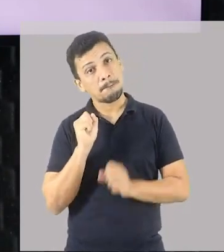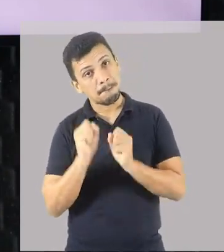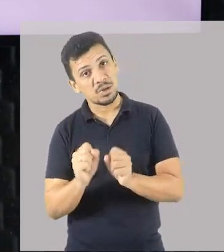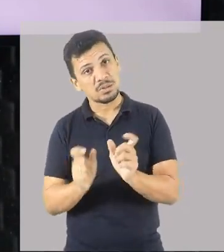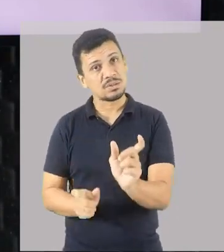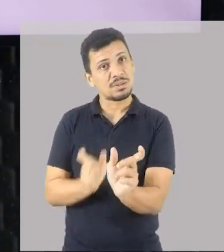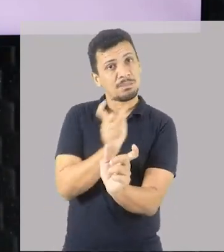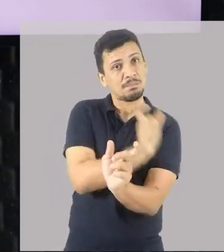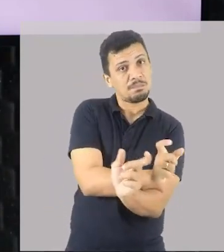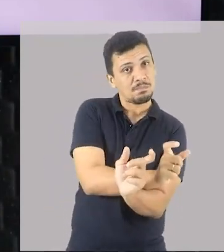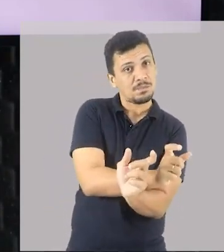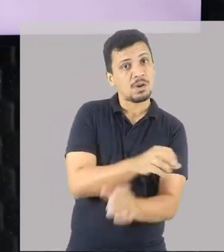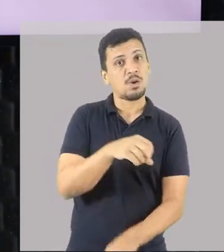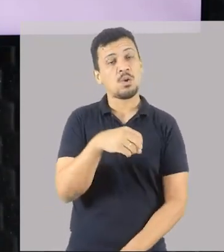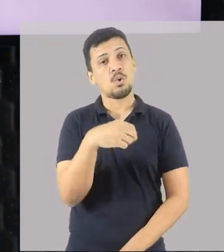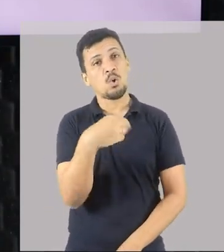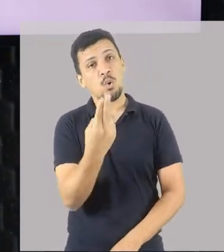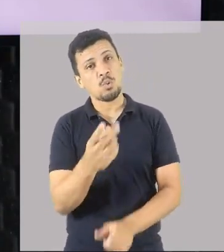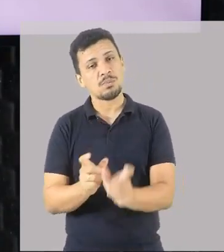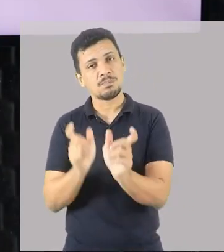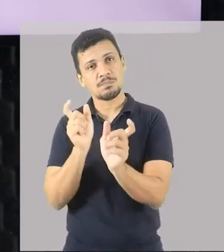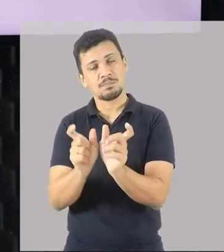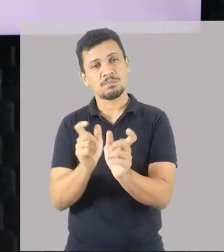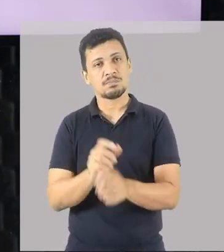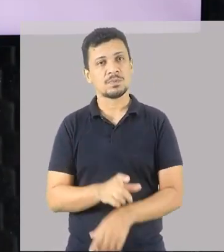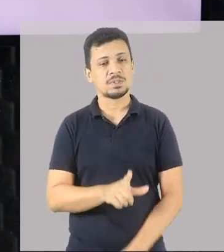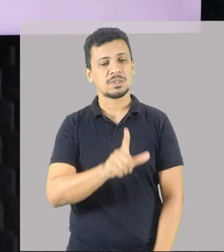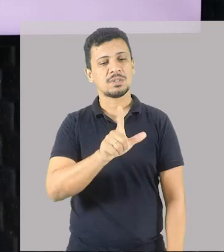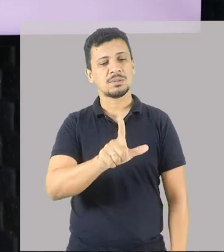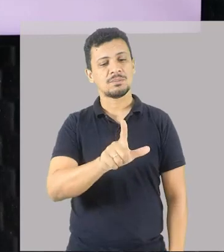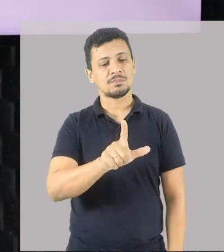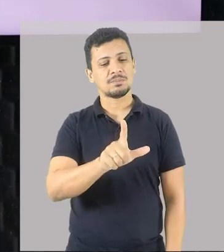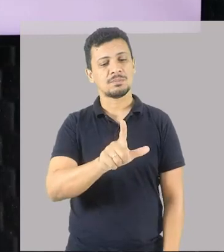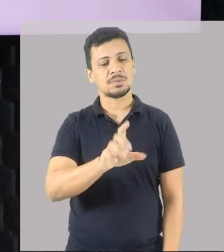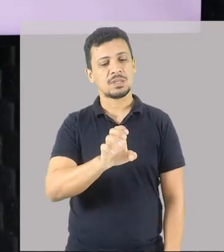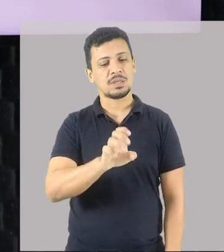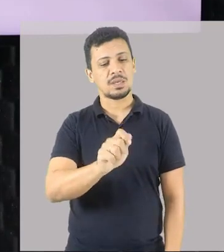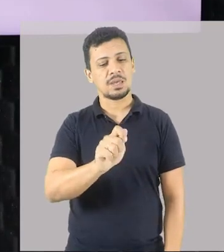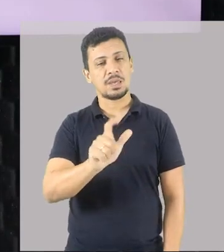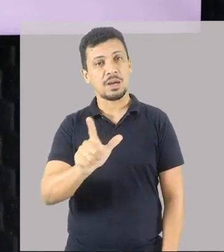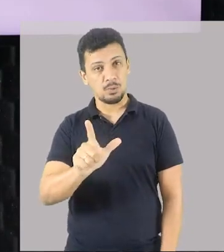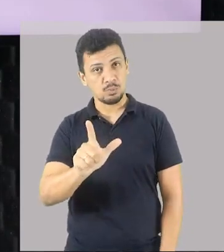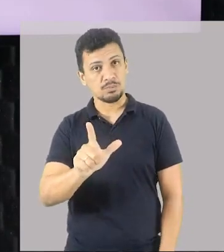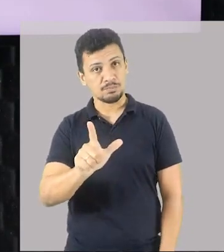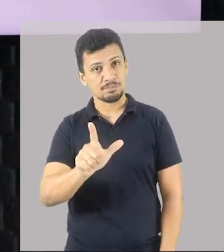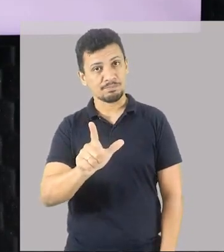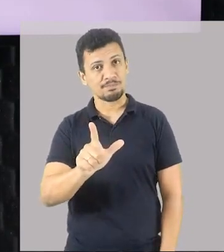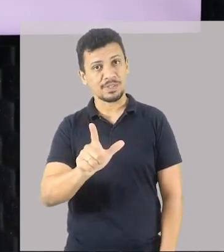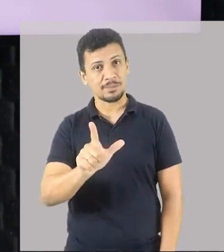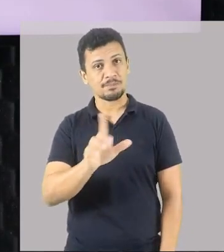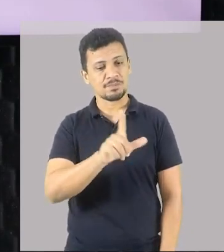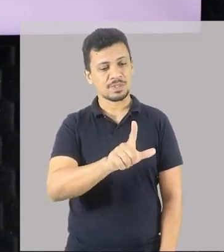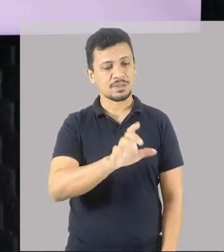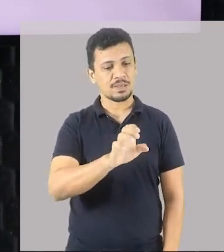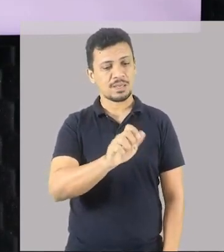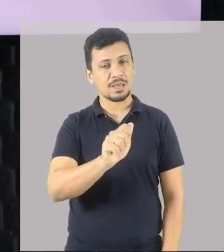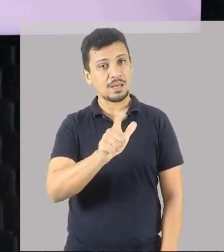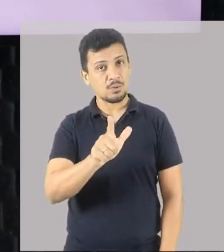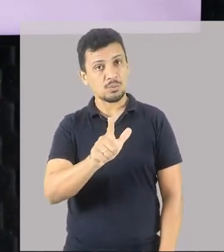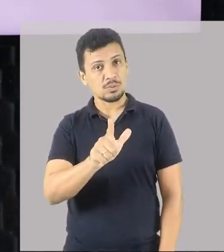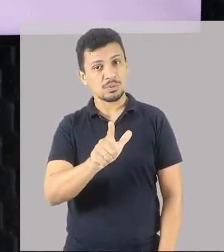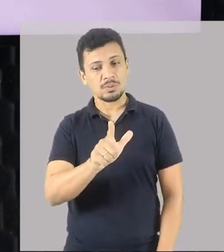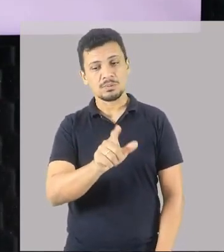um sufixo. Por exemplo, da palavra leal, eu tenho a palavra leal, que é uma palavra primitiva, eu posso